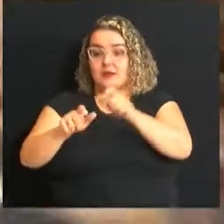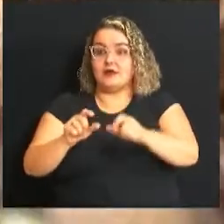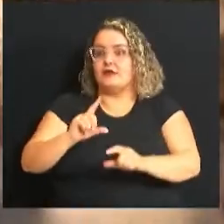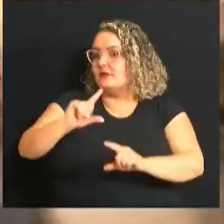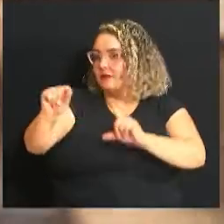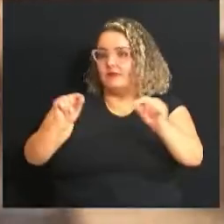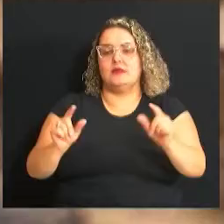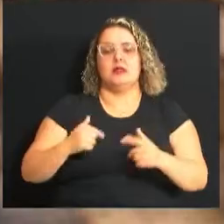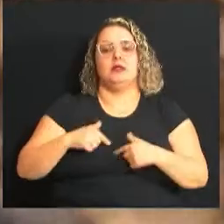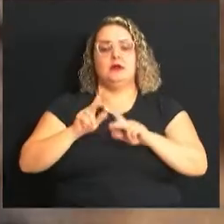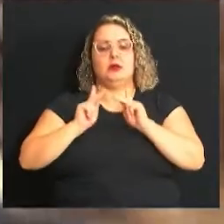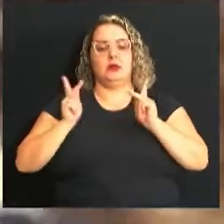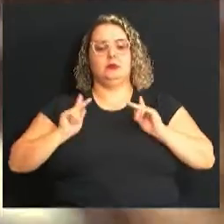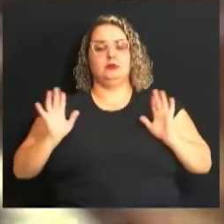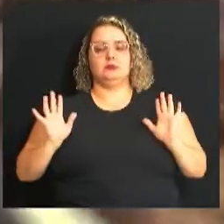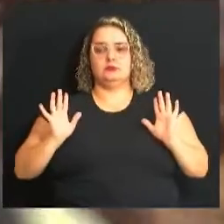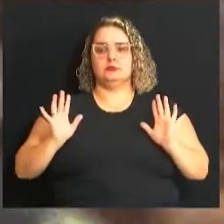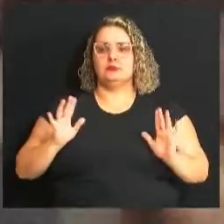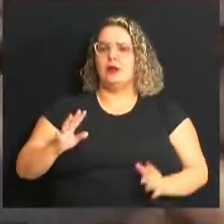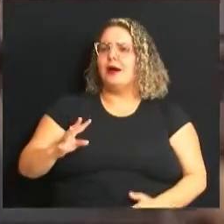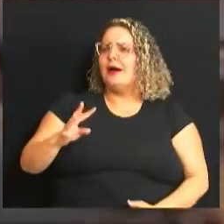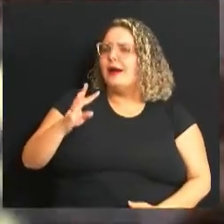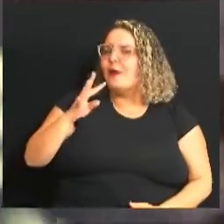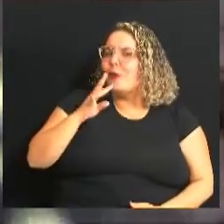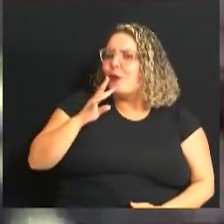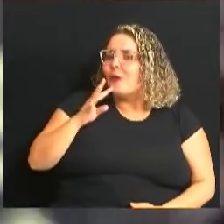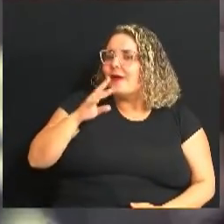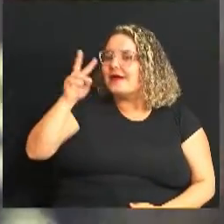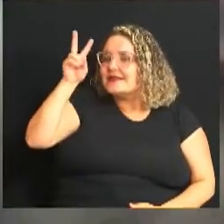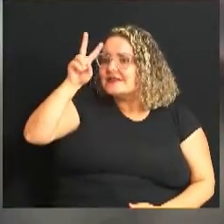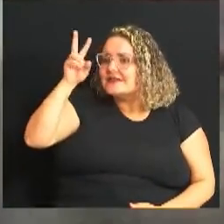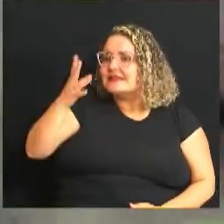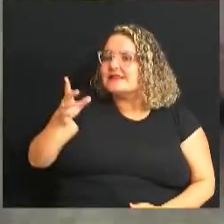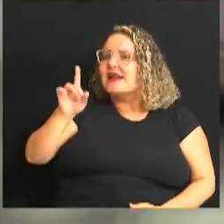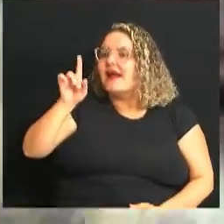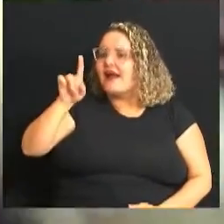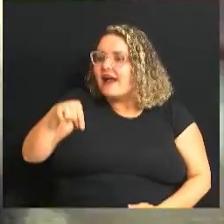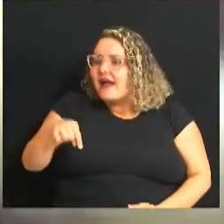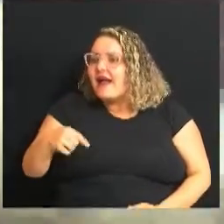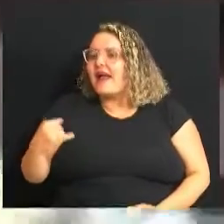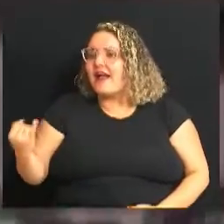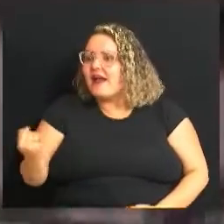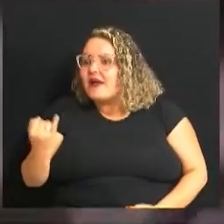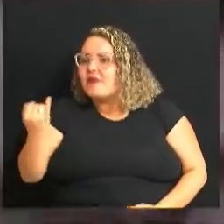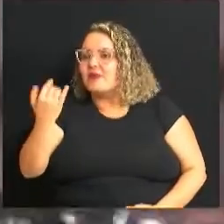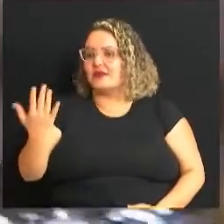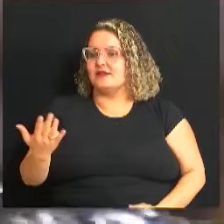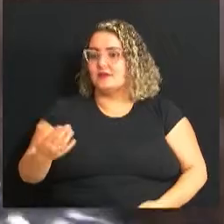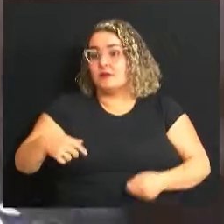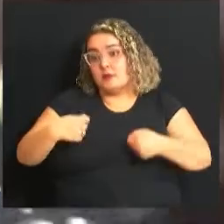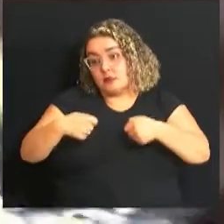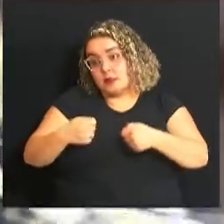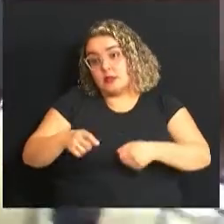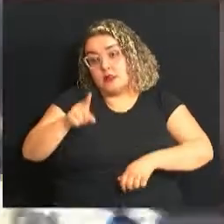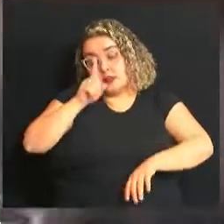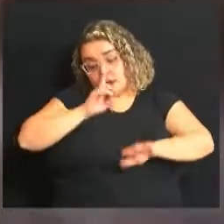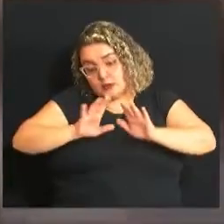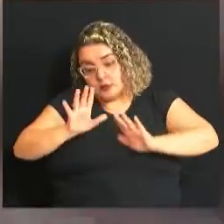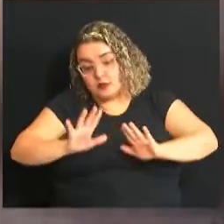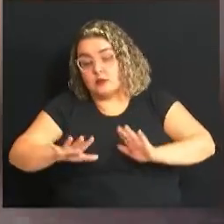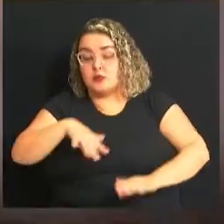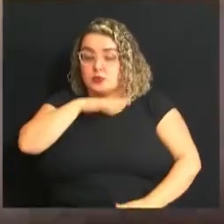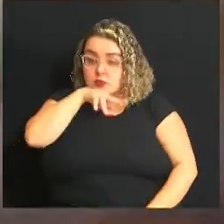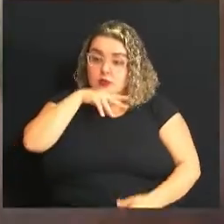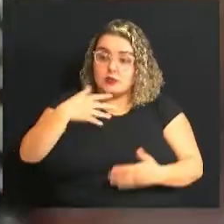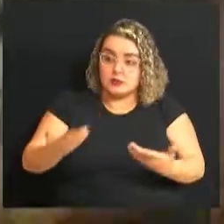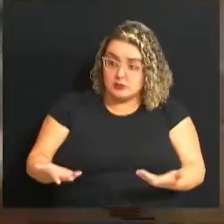paz. Conhecer essas histórias ainda é muito importante, porque a gente precisa preservar esses bichos, né?